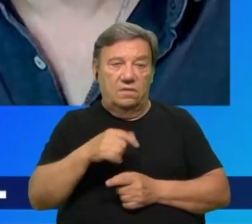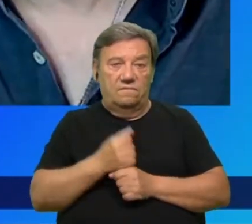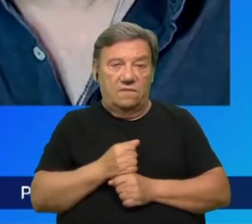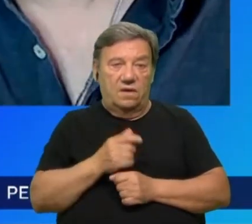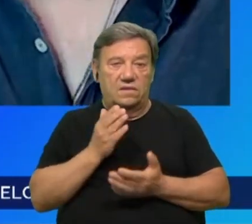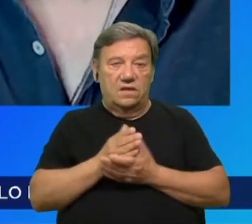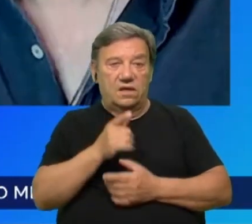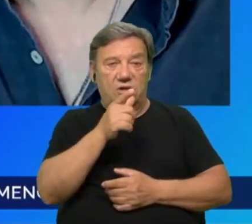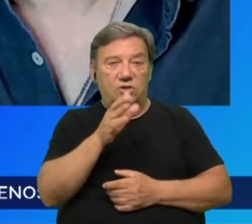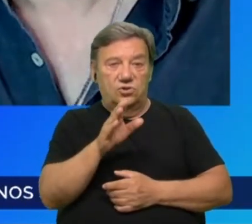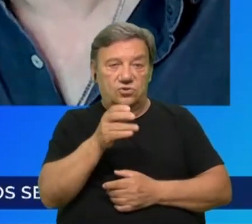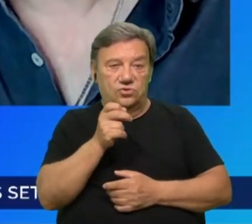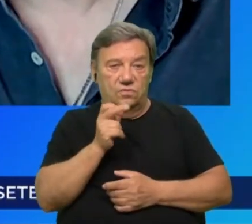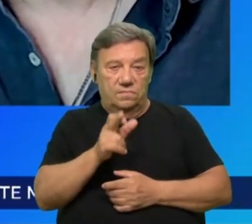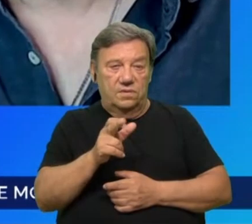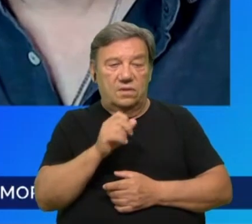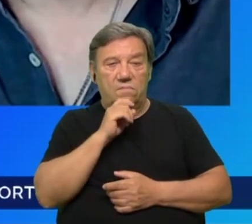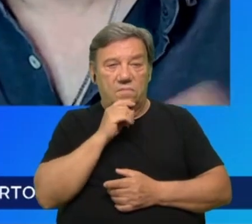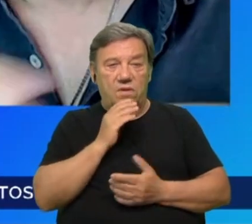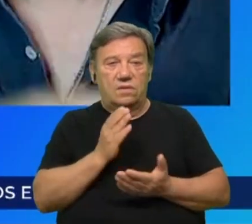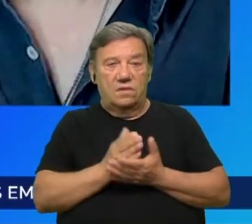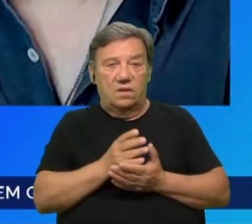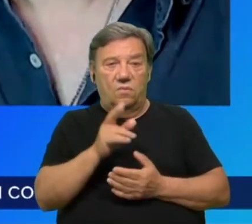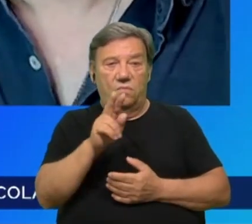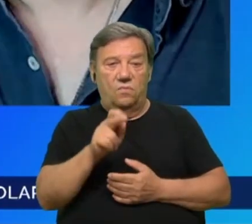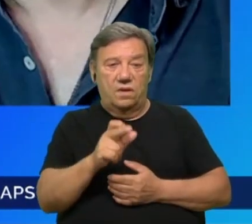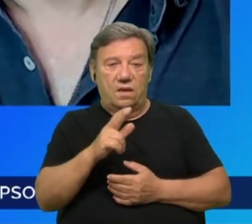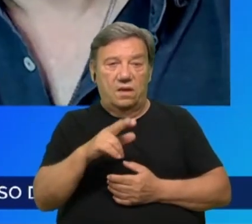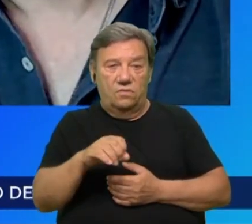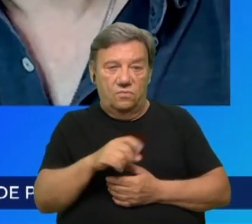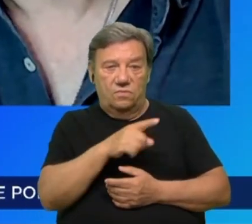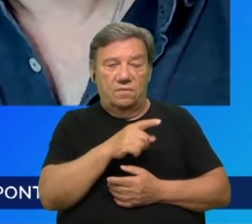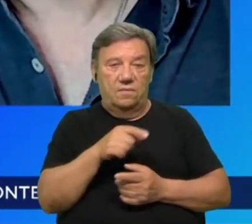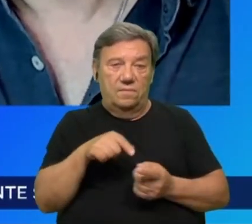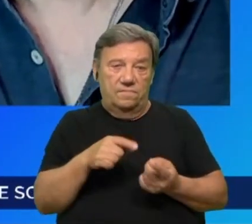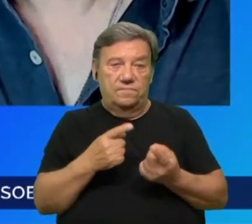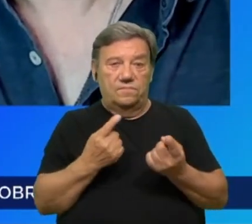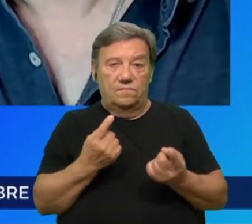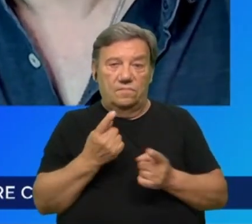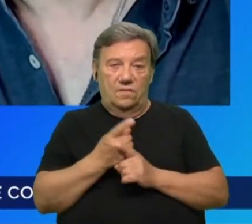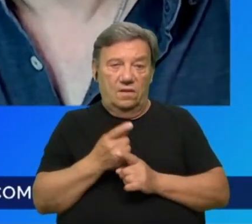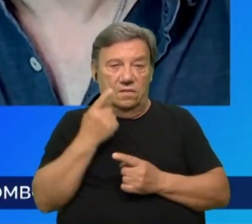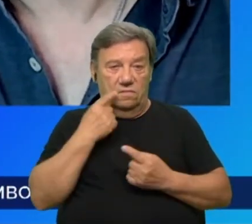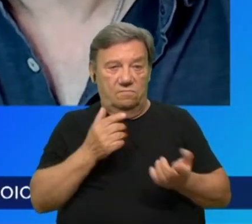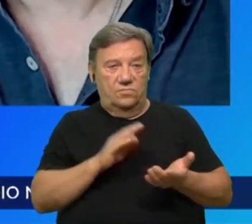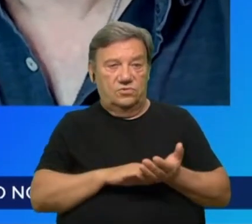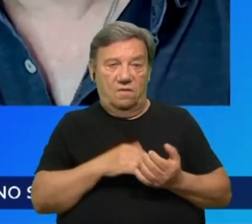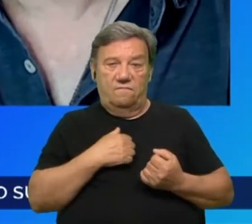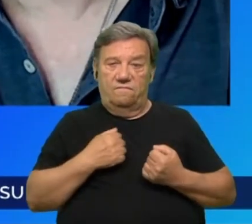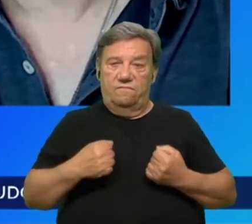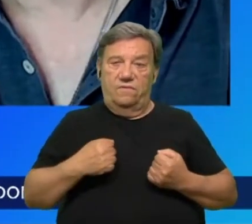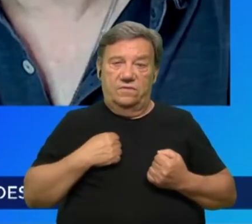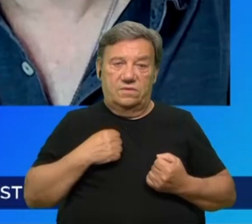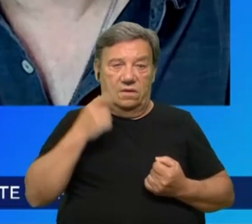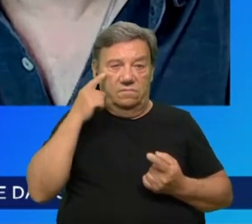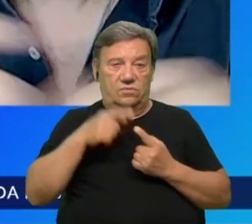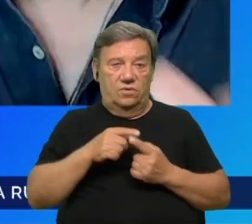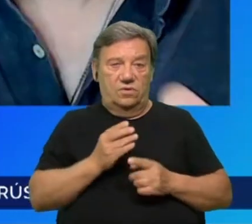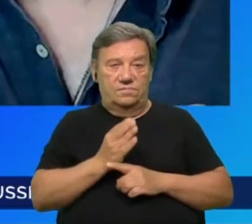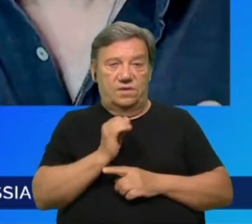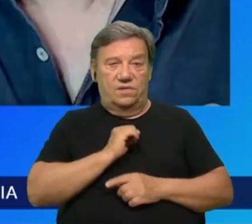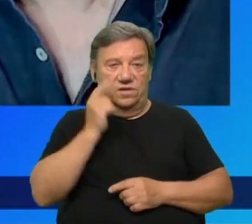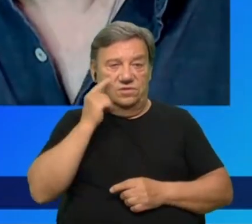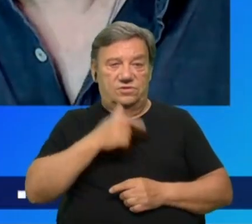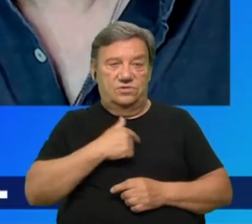até Júpiter e potencialmente até Urano. E, portanto, é aqui uma demonstração de força das ambições espaciais da